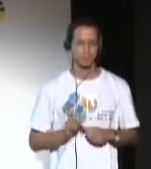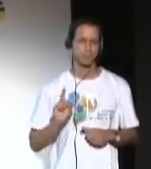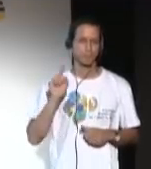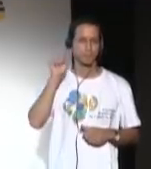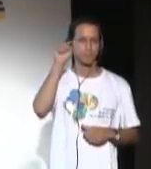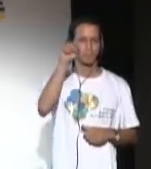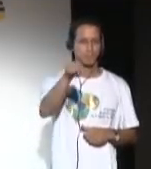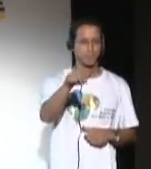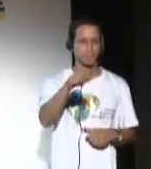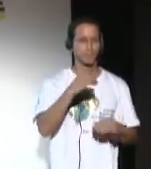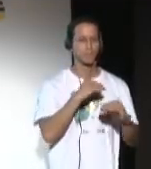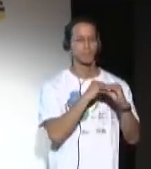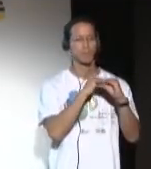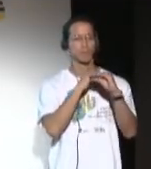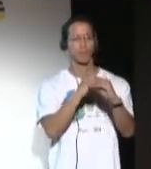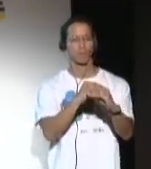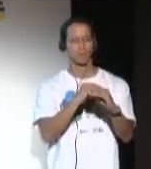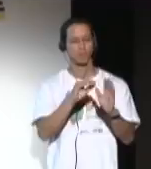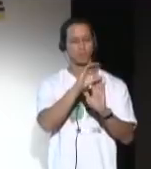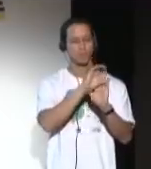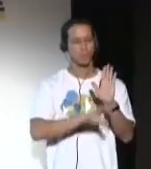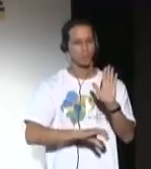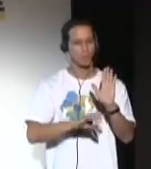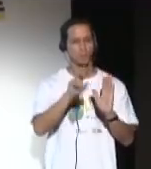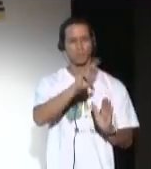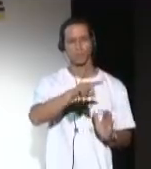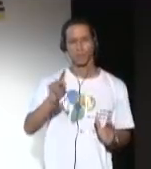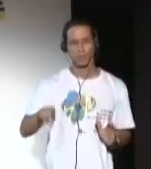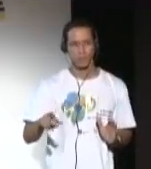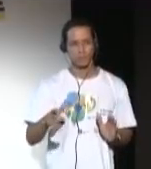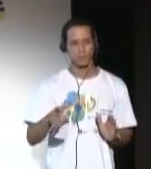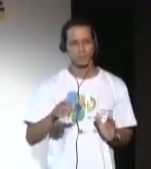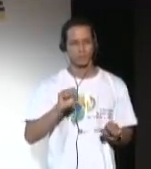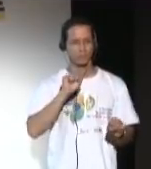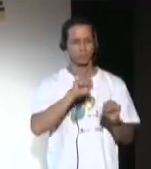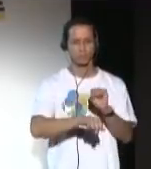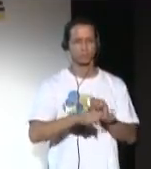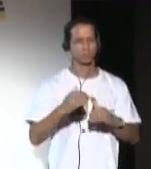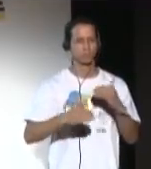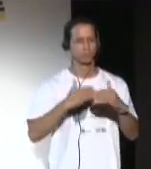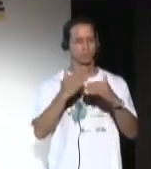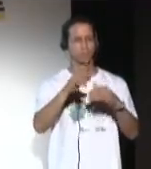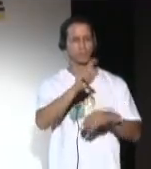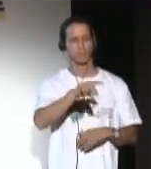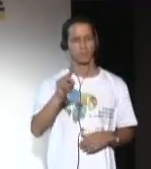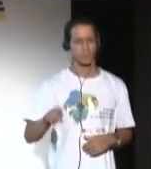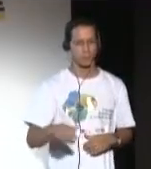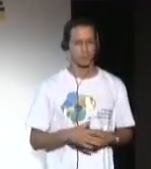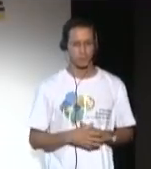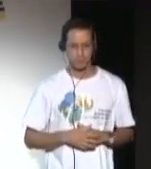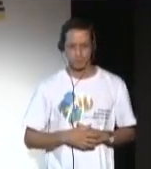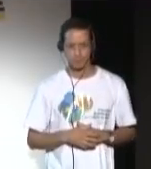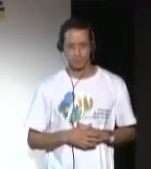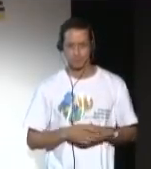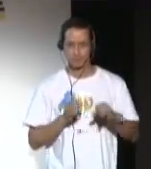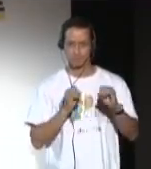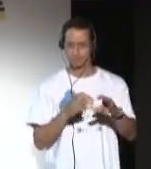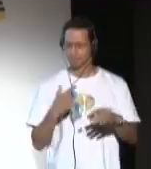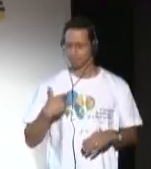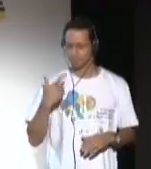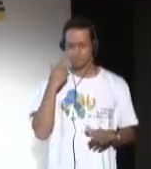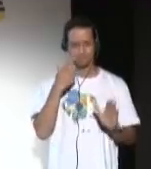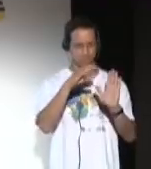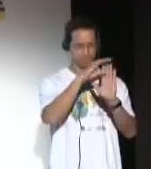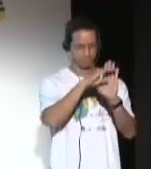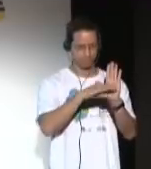consequências disso para os padrões, para o currículo, para os professores e para a formação de professores? Aqui temos as diretrizes do